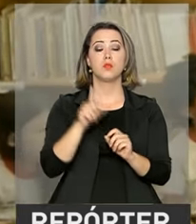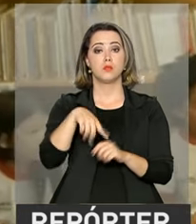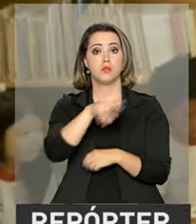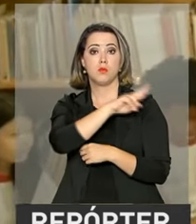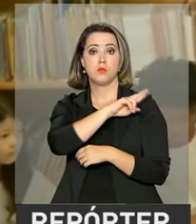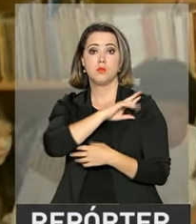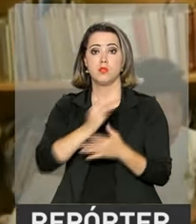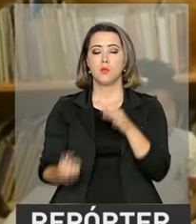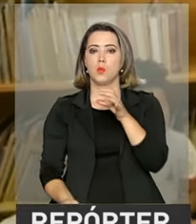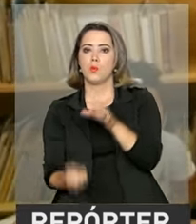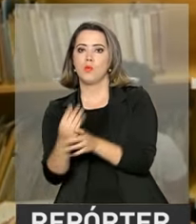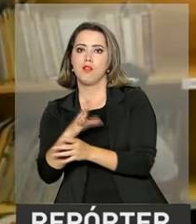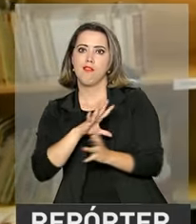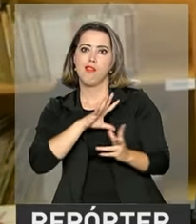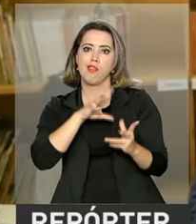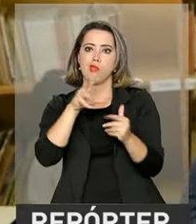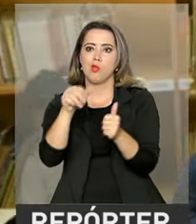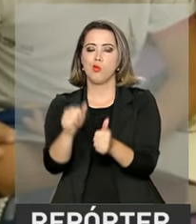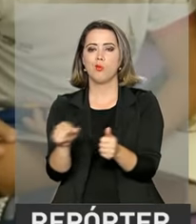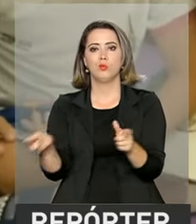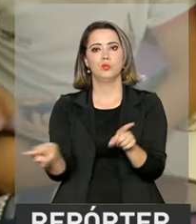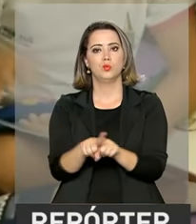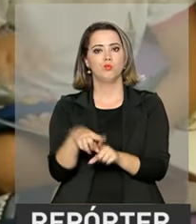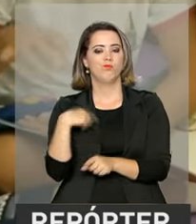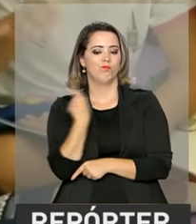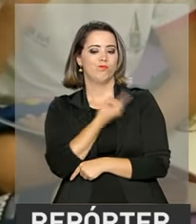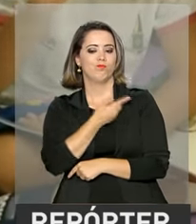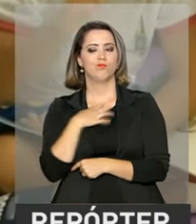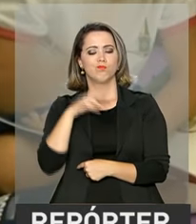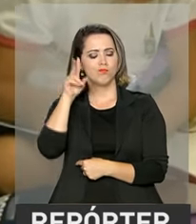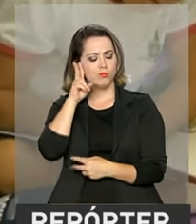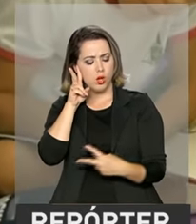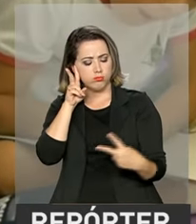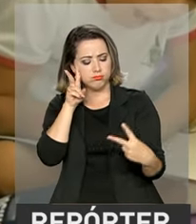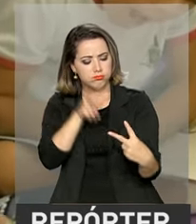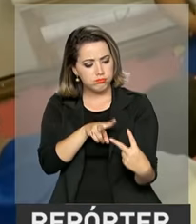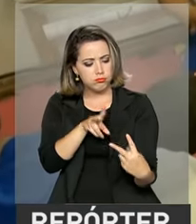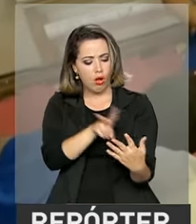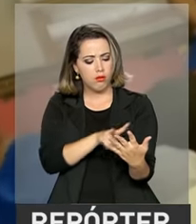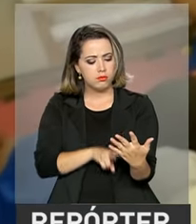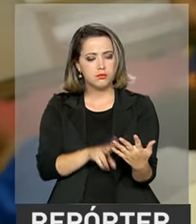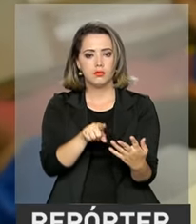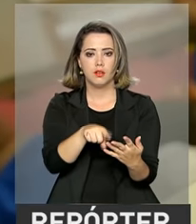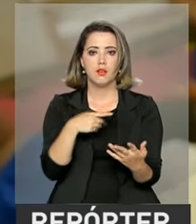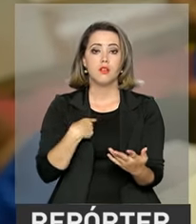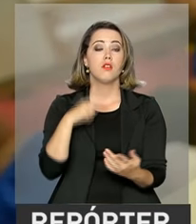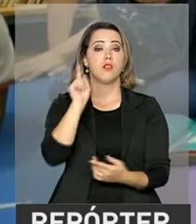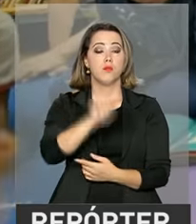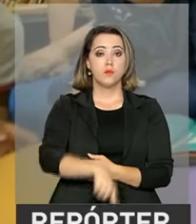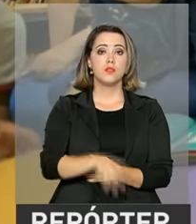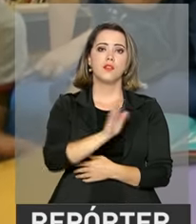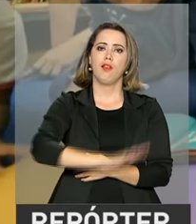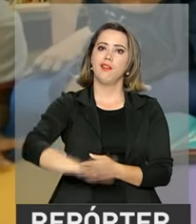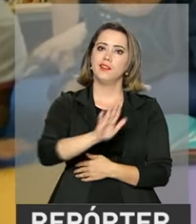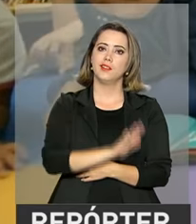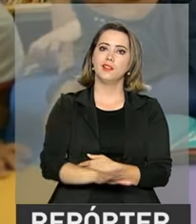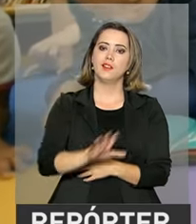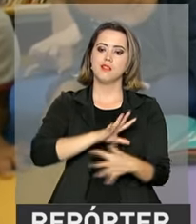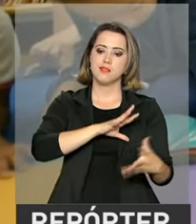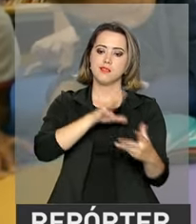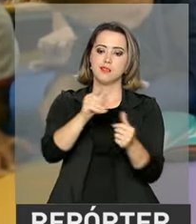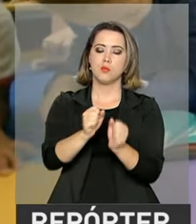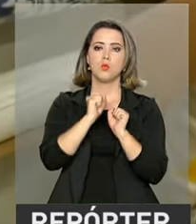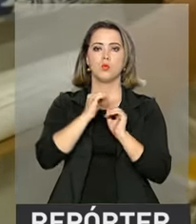universo totalmente nosso ali naquele momento em que estamos concentrados na leitura. Quando você é criança, esse universo pode te